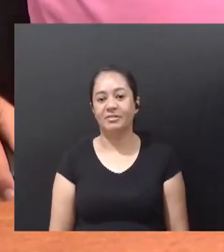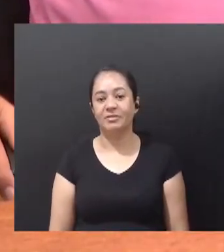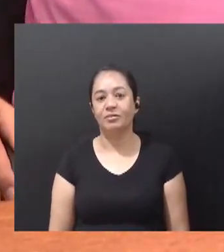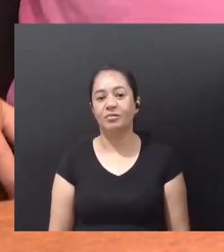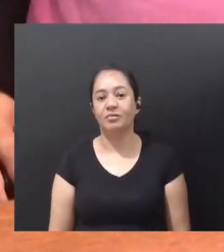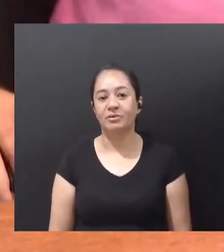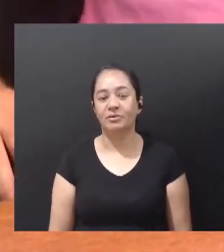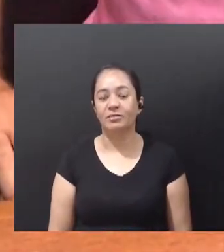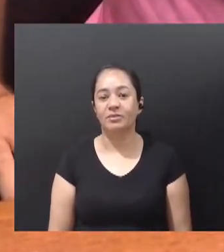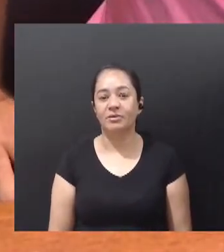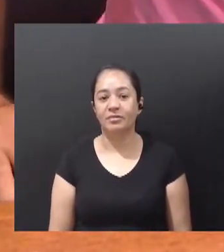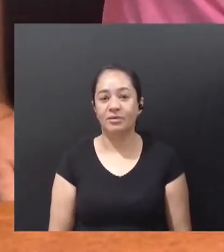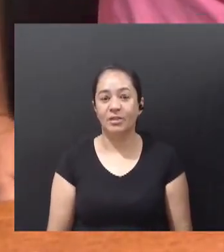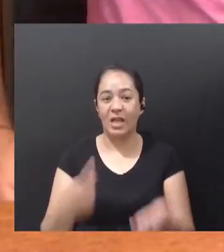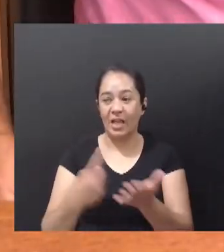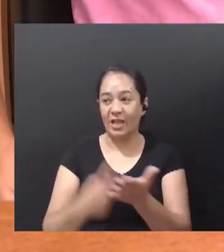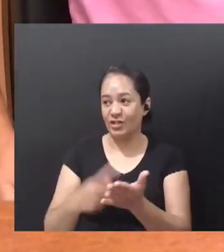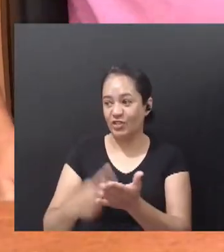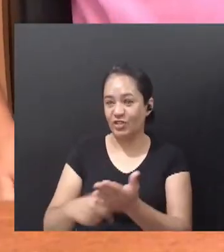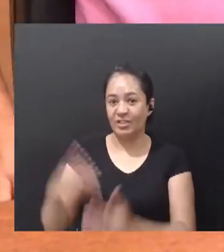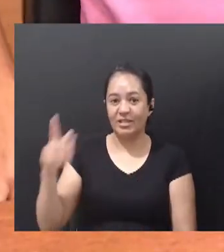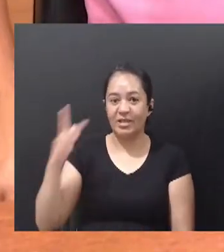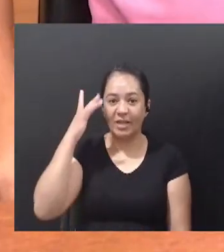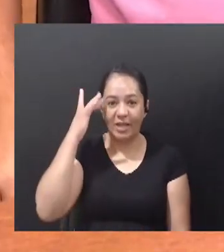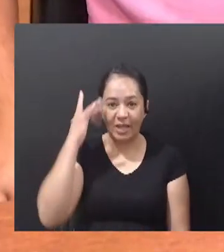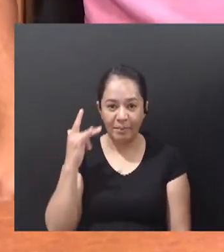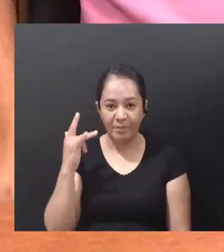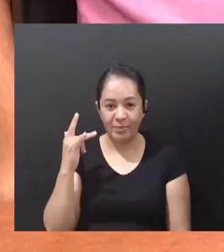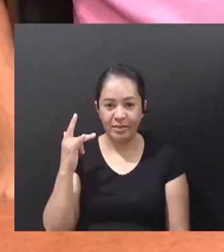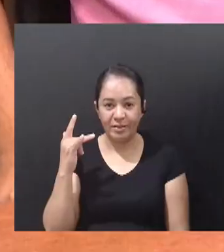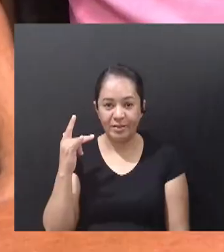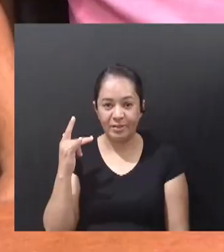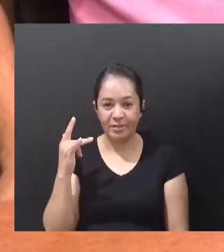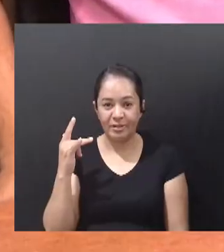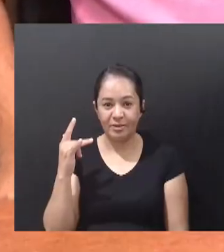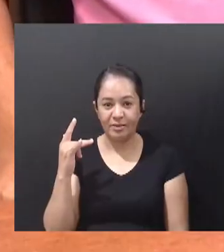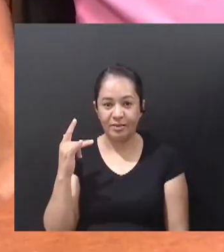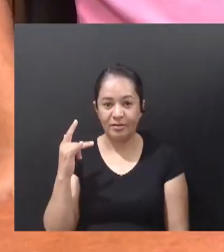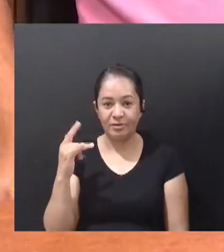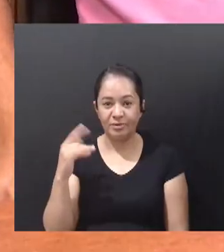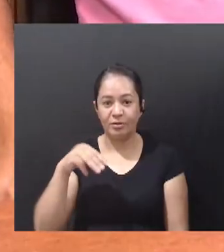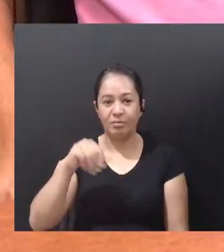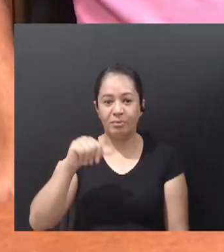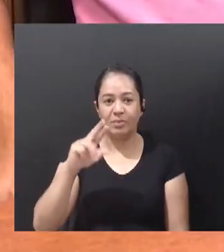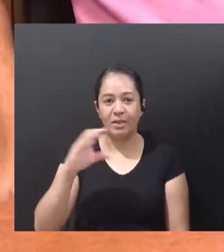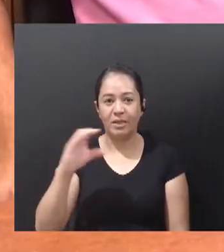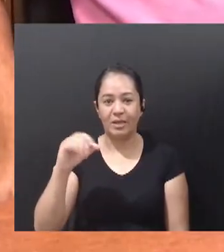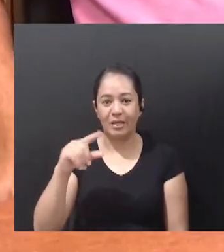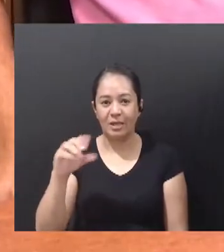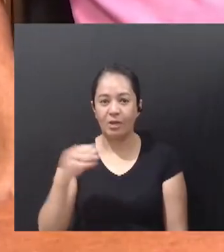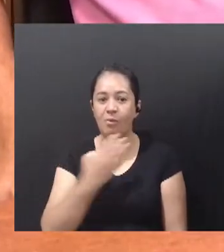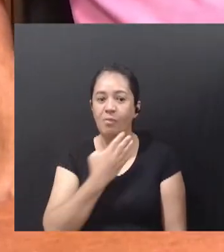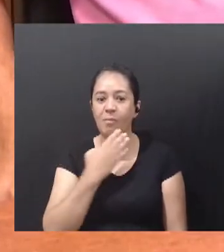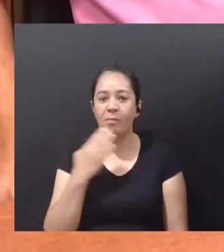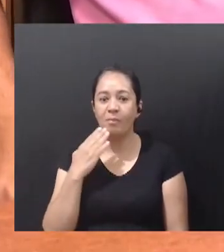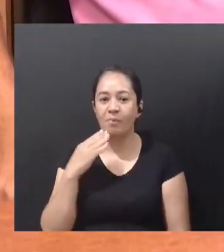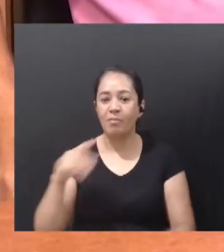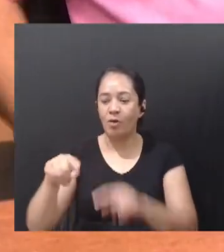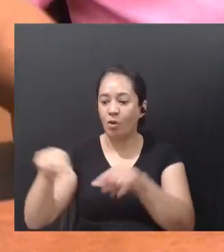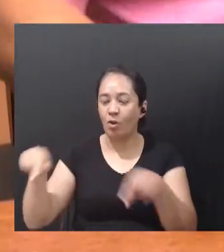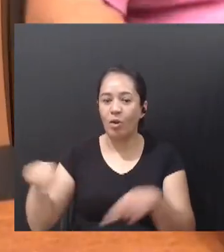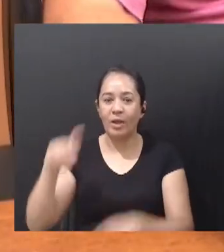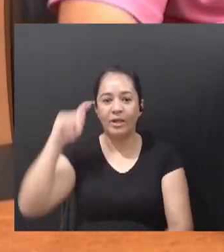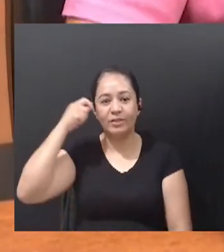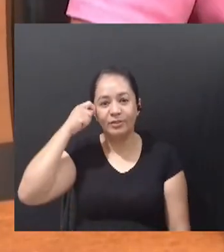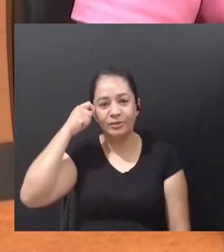Agenda do Renato, tá? Amanhã o Renato vai estar lá na esquina do Marcão, que é um bar, um território negro, lá no Campos Elísio,